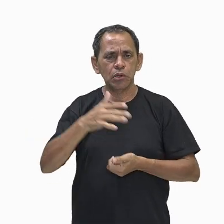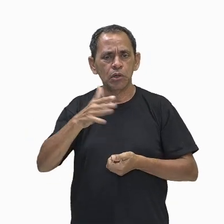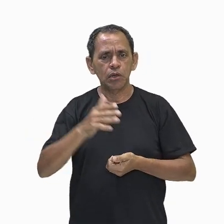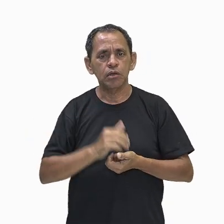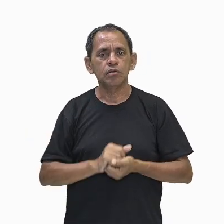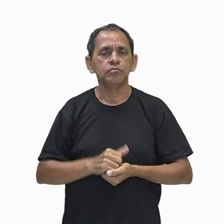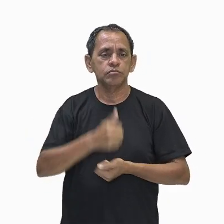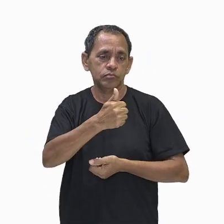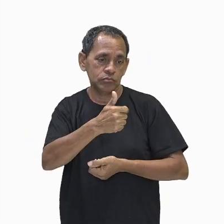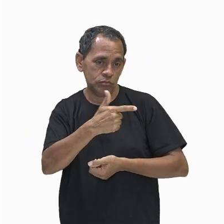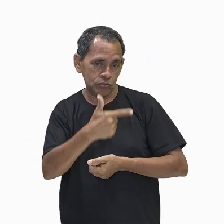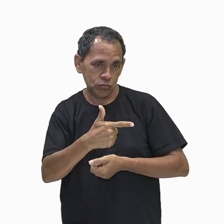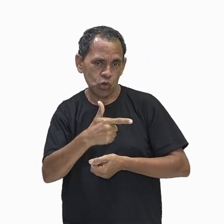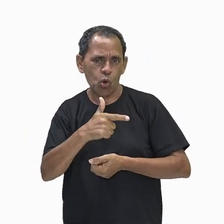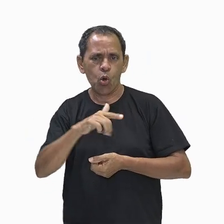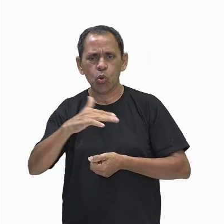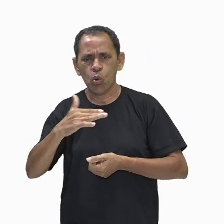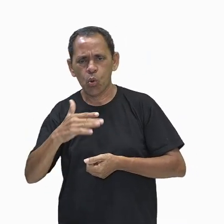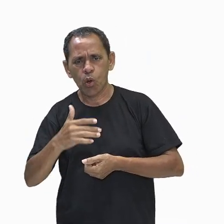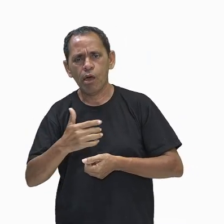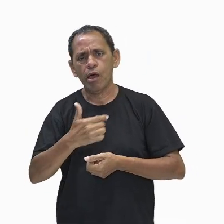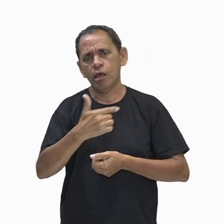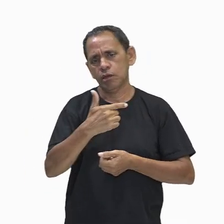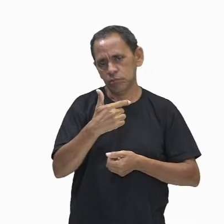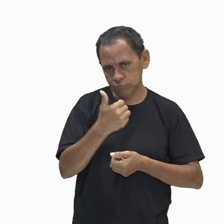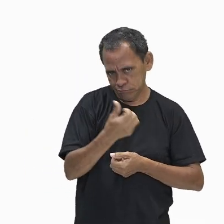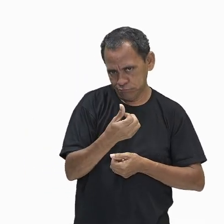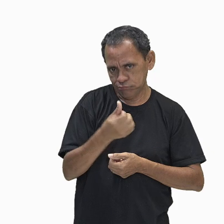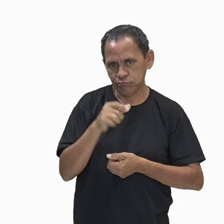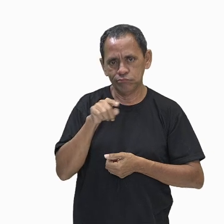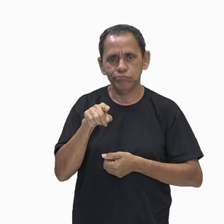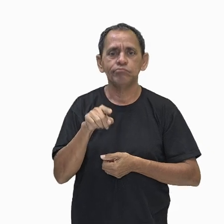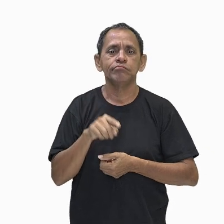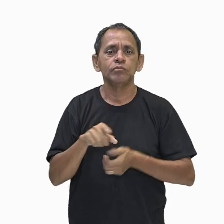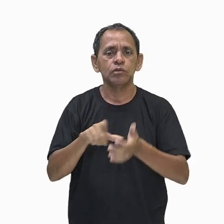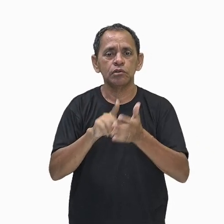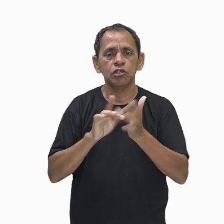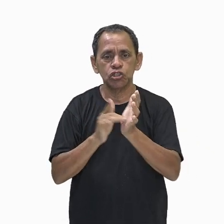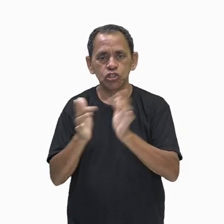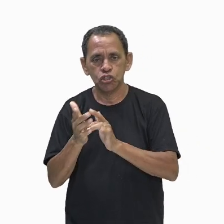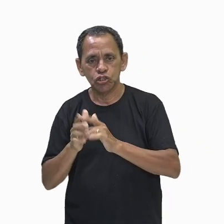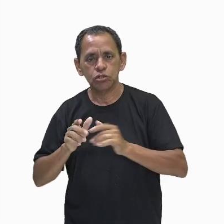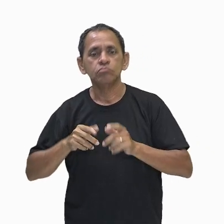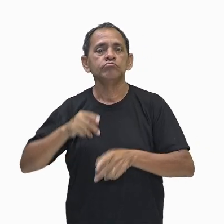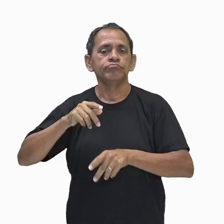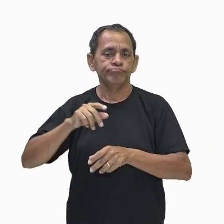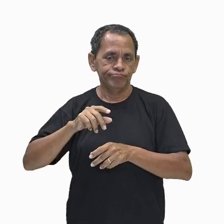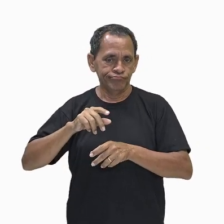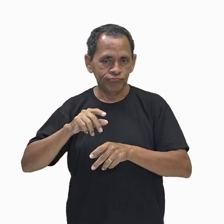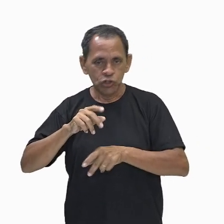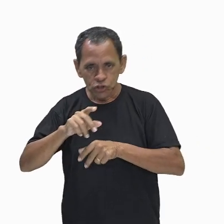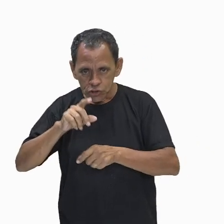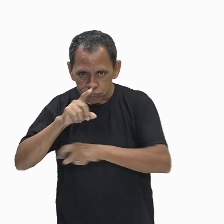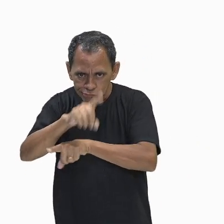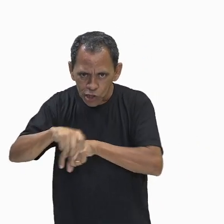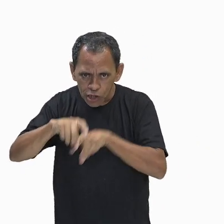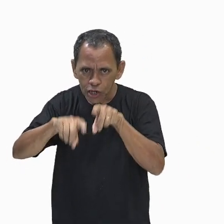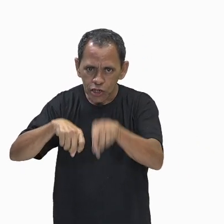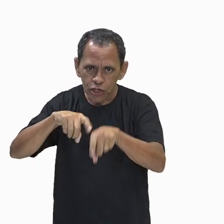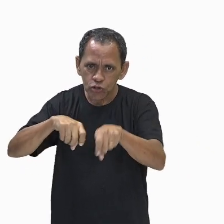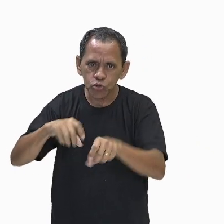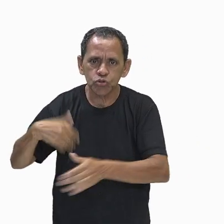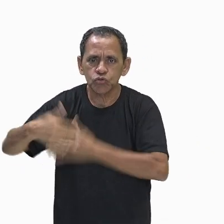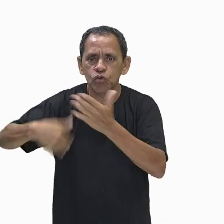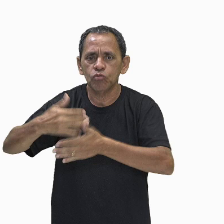6.000 a.C. e eram seminômades. Com o desenvolvimento da agricultura, essas populações passaram a